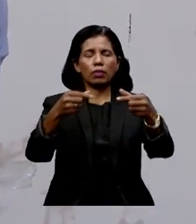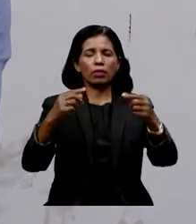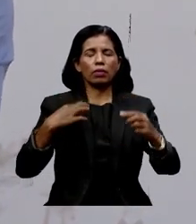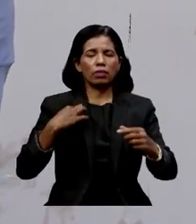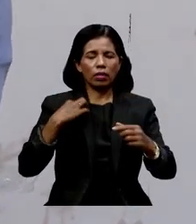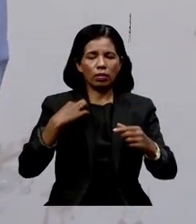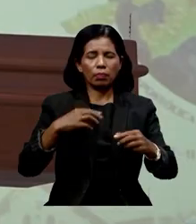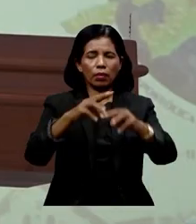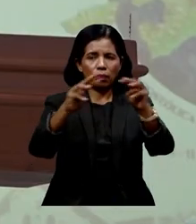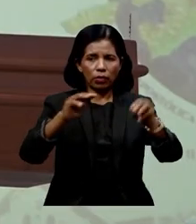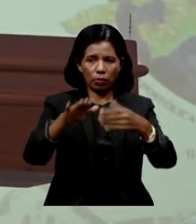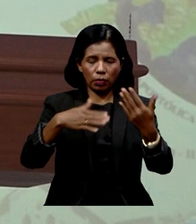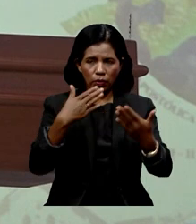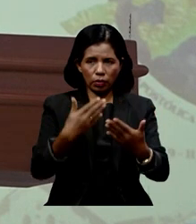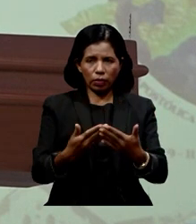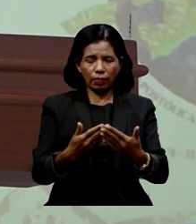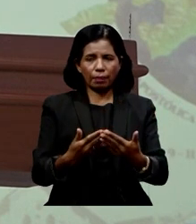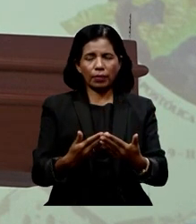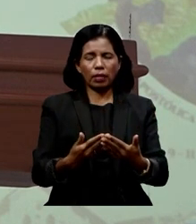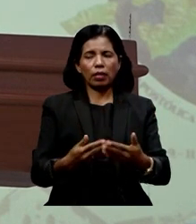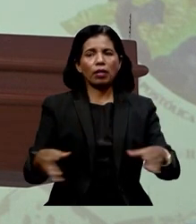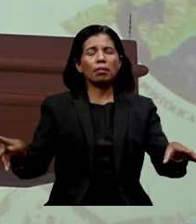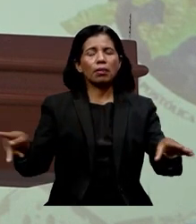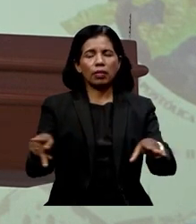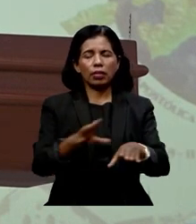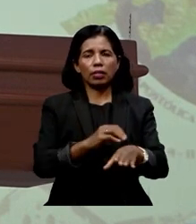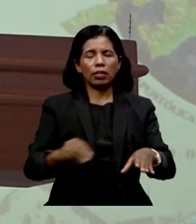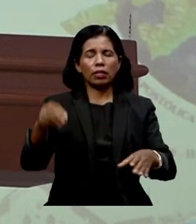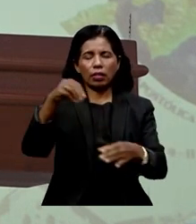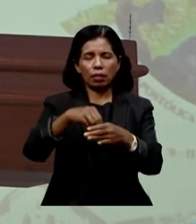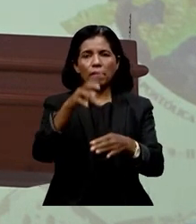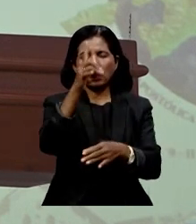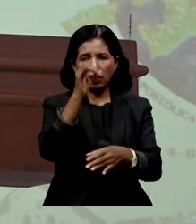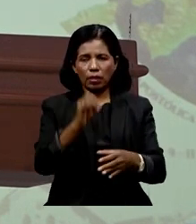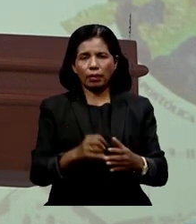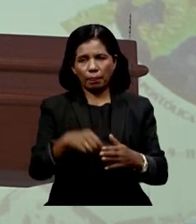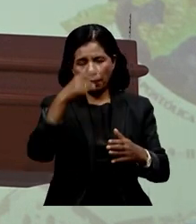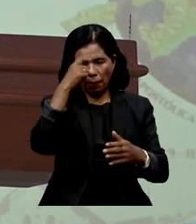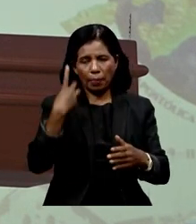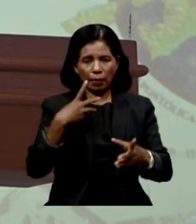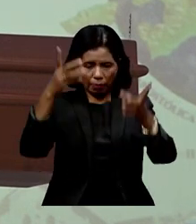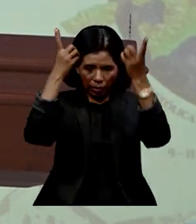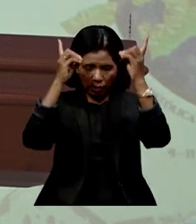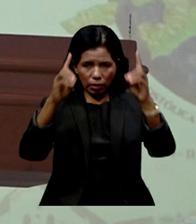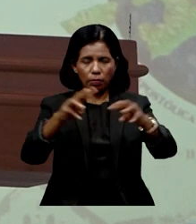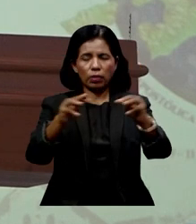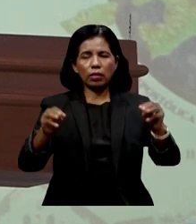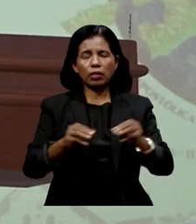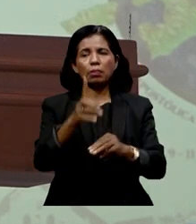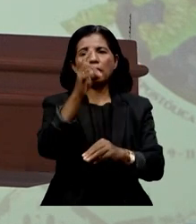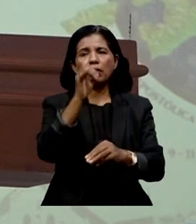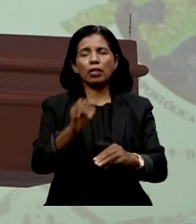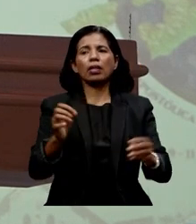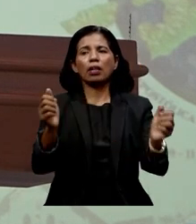Bahia, município Rotulhe, neber pertence Bahia de Lininian. Então, a medicina, cada município de Lininiense